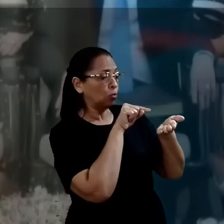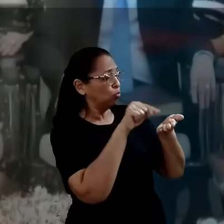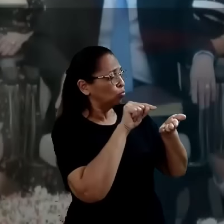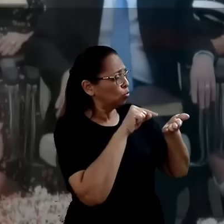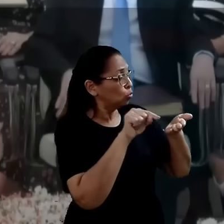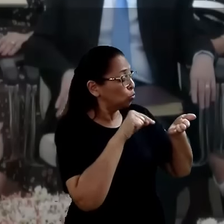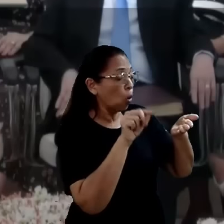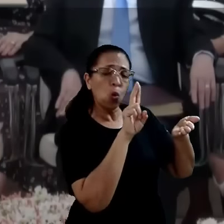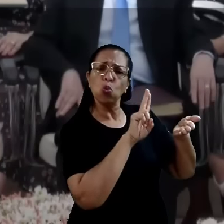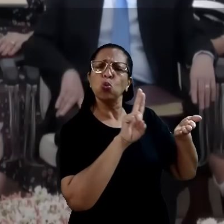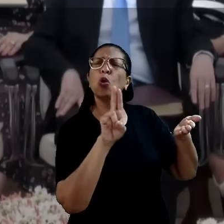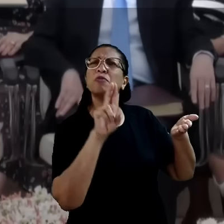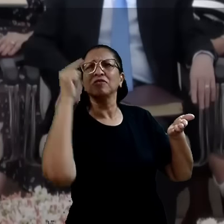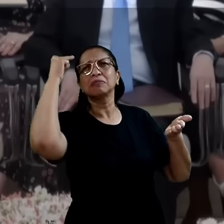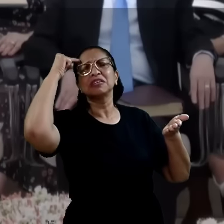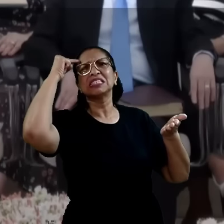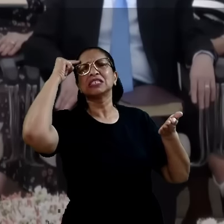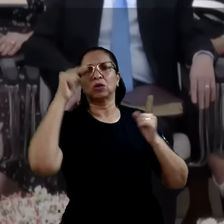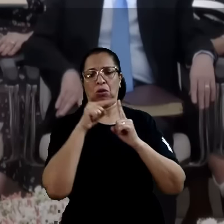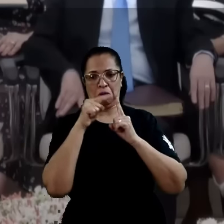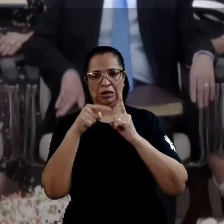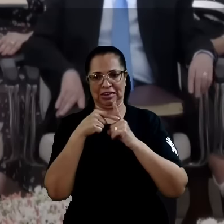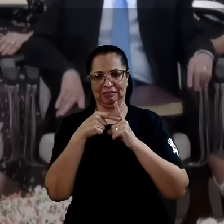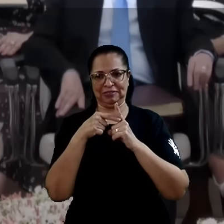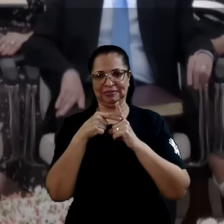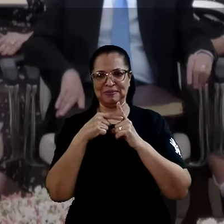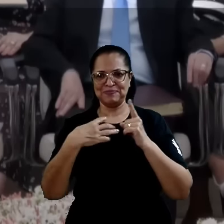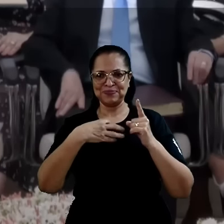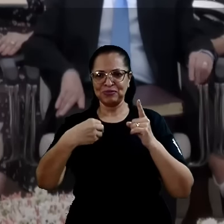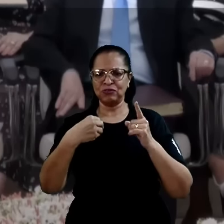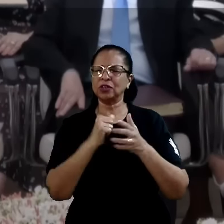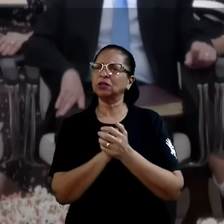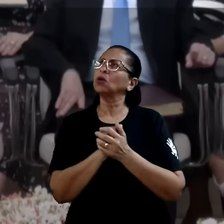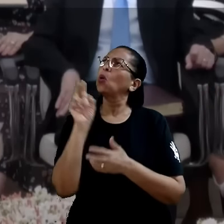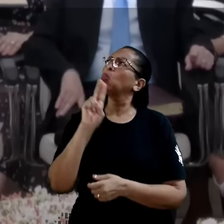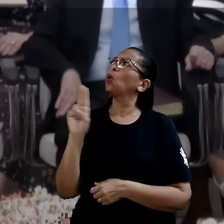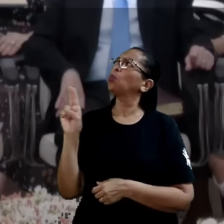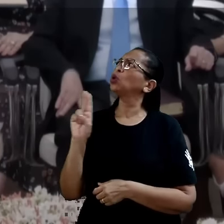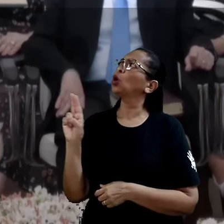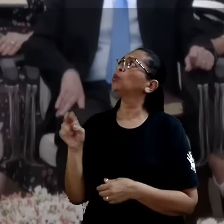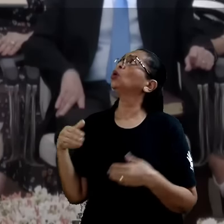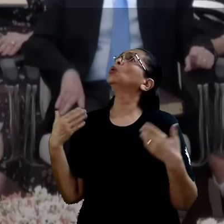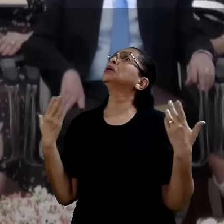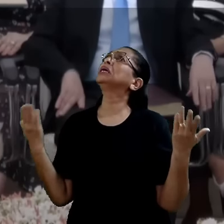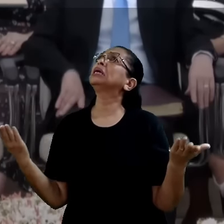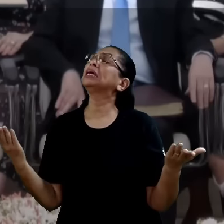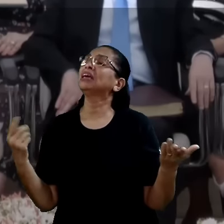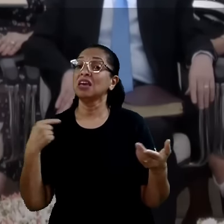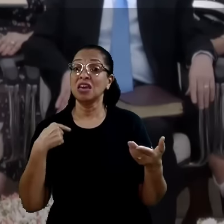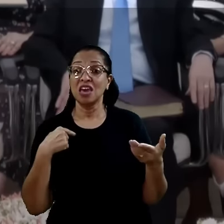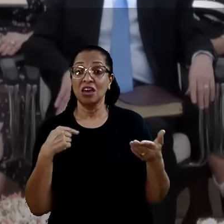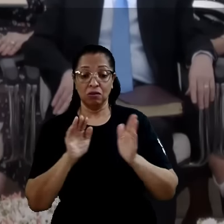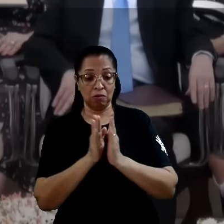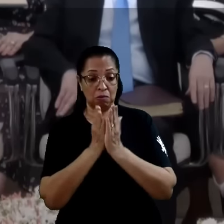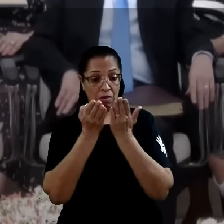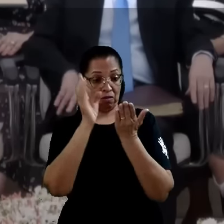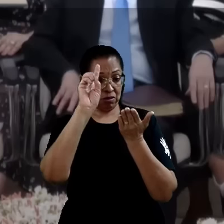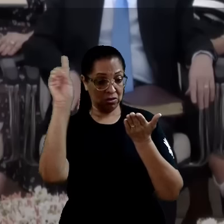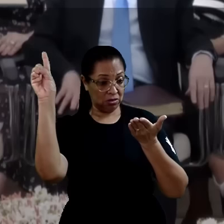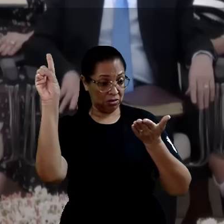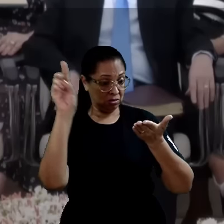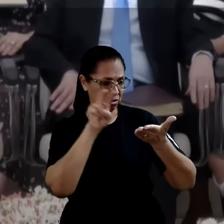meu Deus que nome essa criatura vai ter E que nome que nome que nome que nome que nome que nome e eu estava lendo o quê a